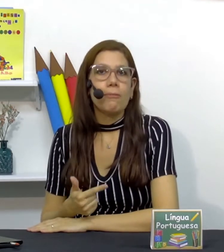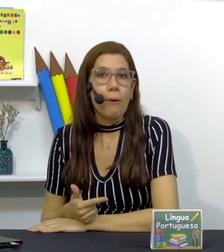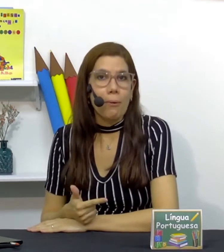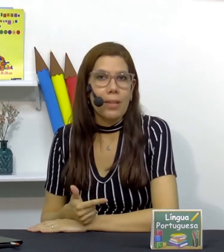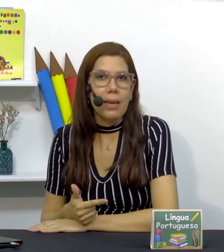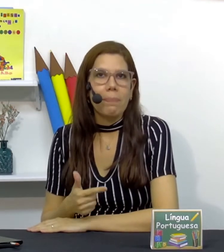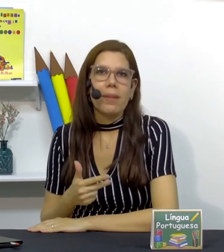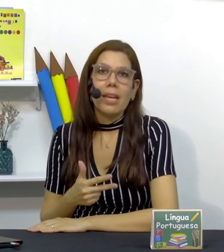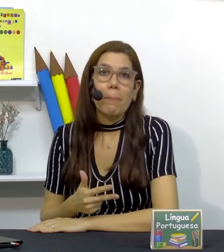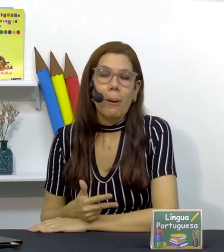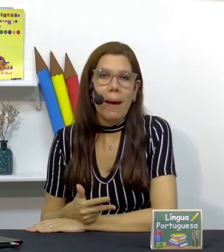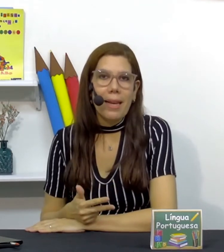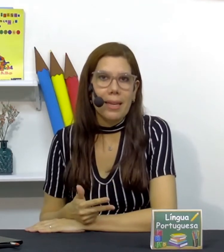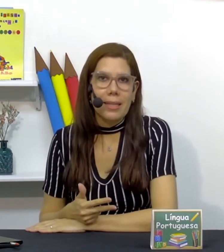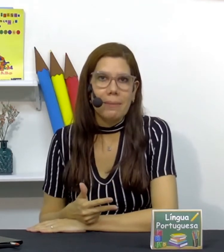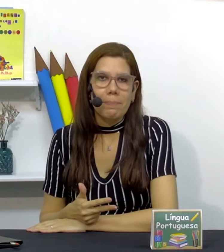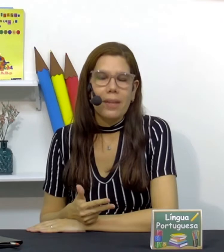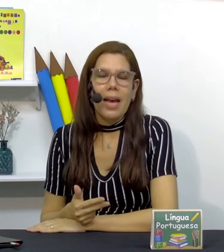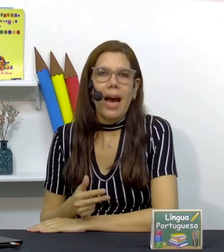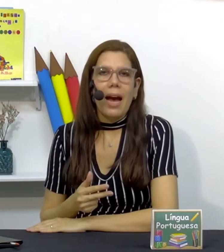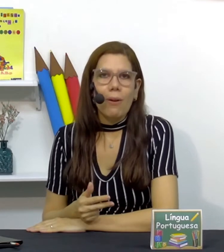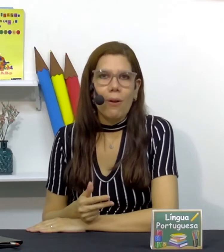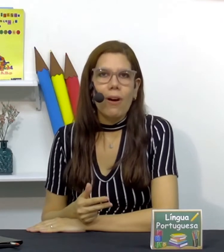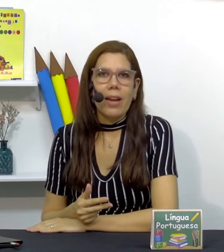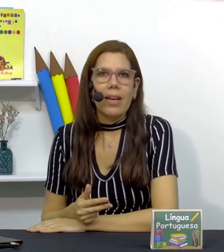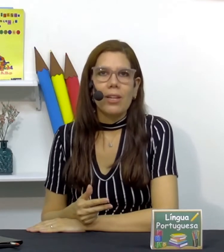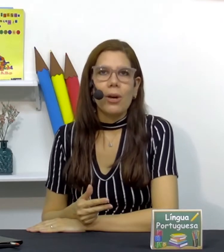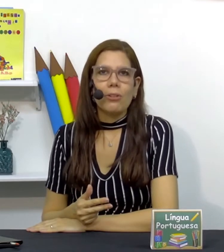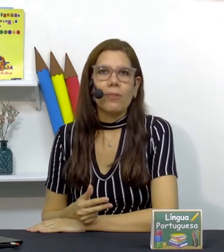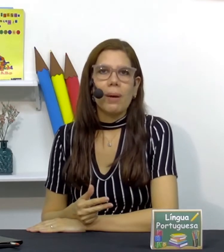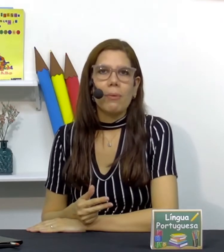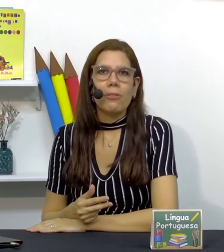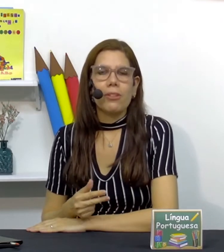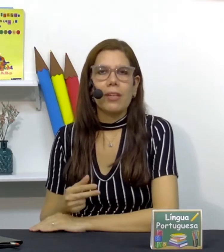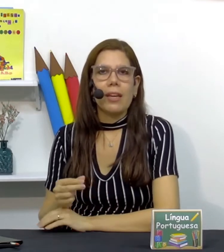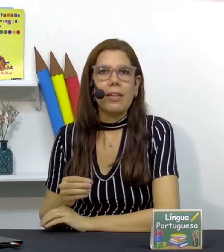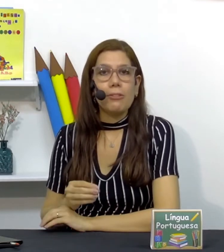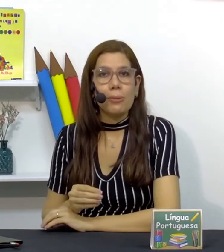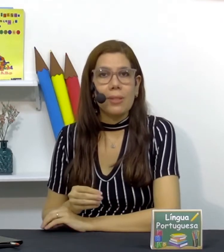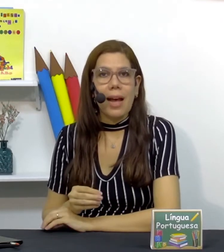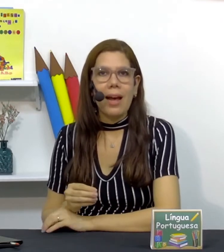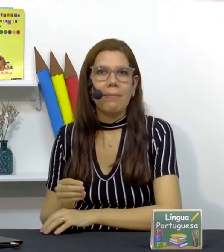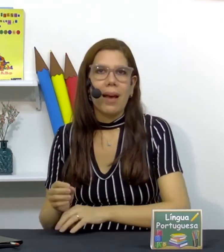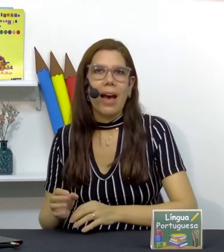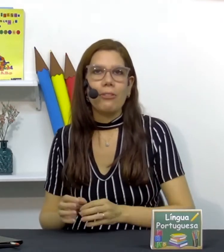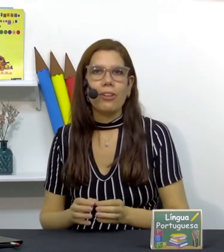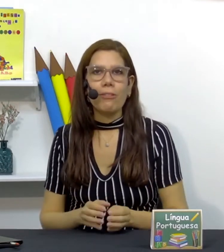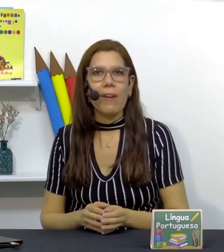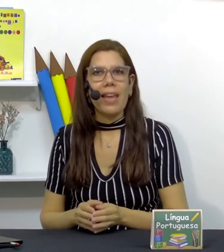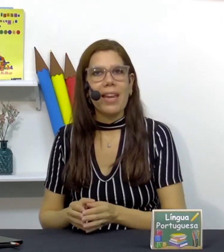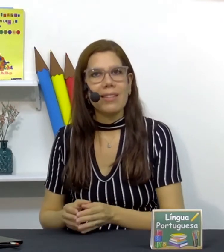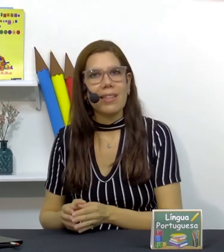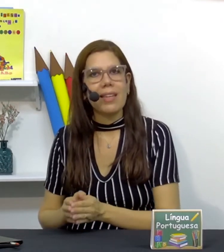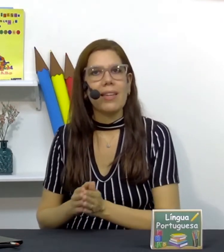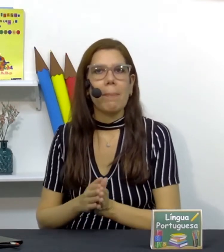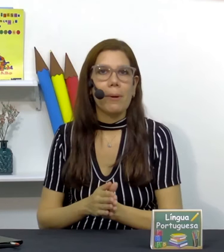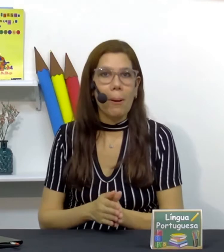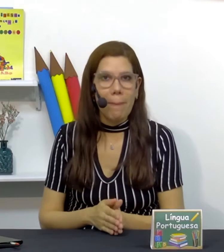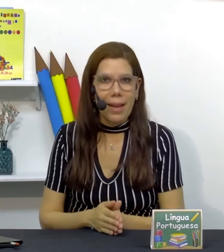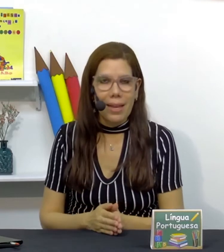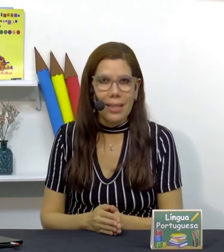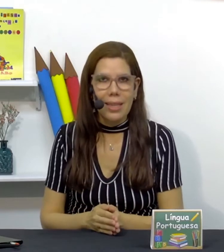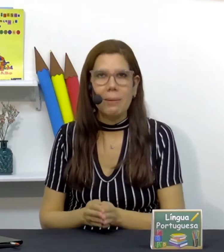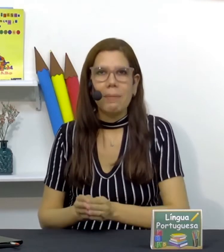panfleto, folder e propaganda. Agora, nós vamos estudar as diferenças entre